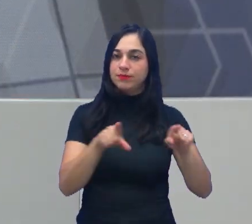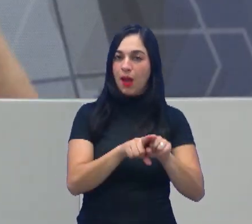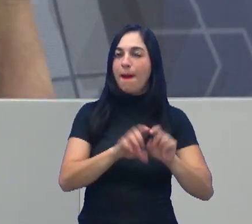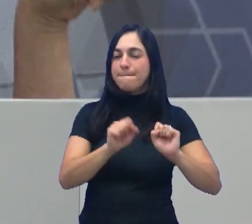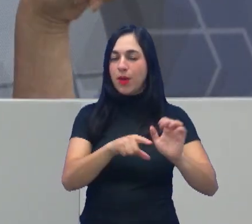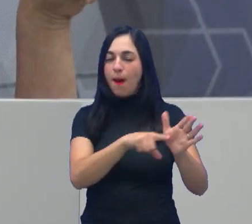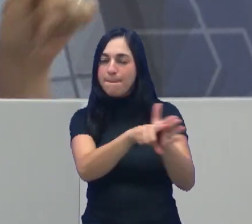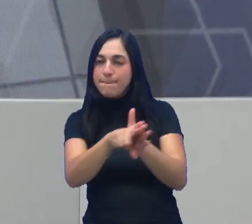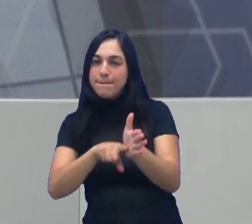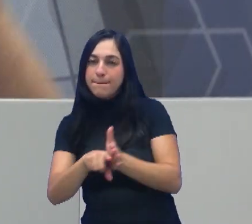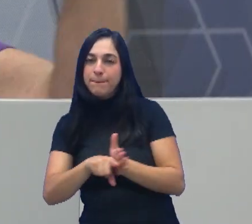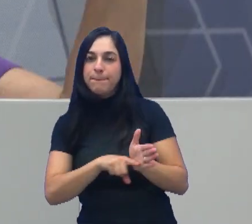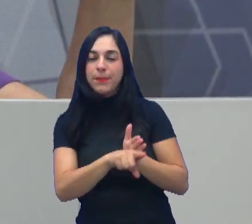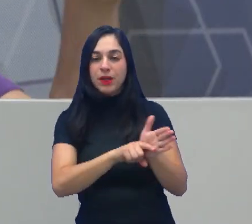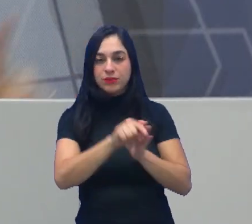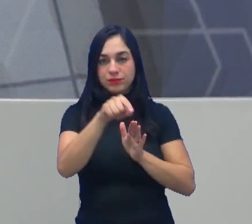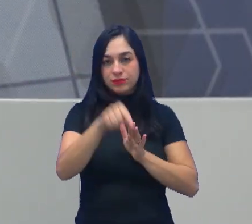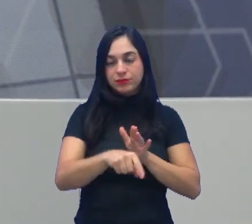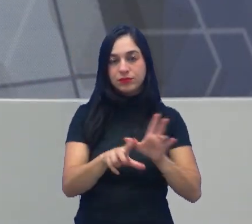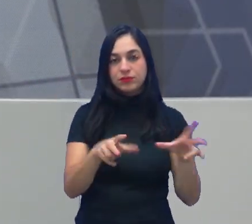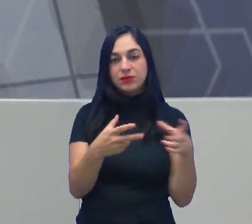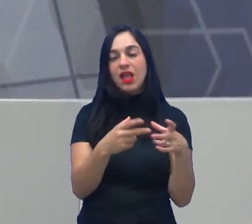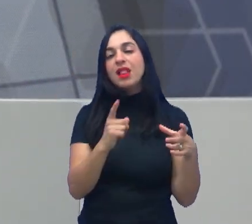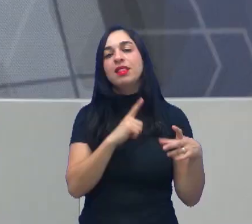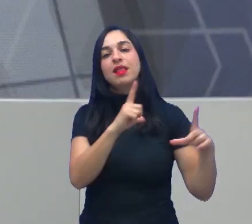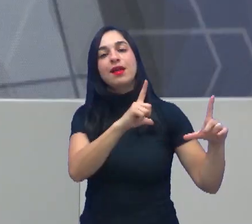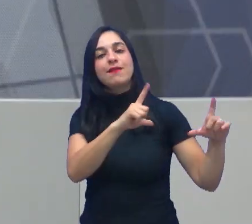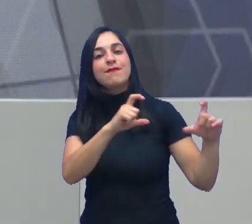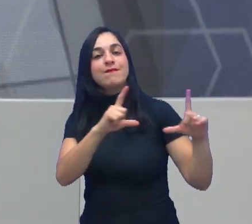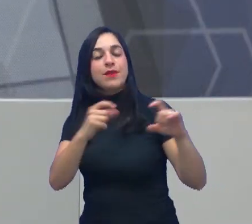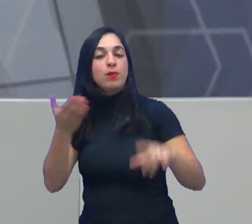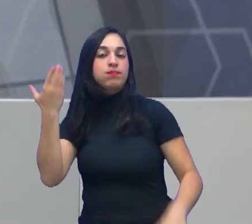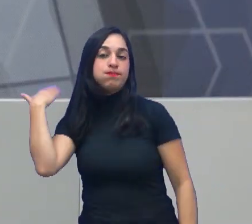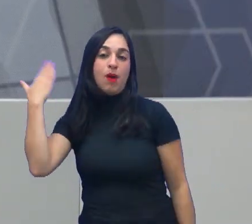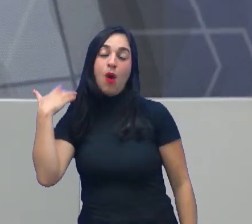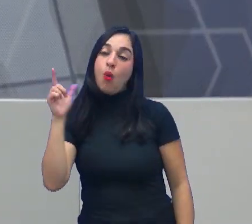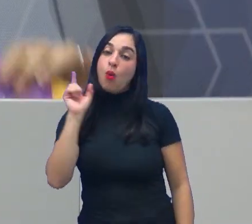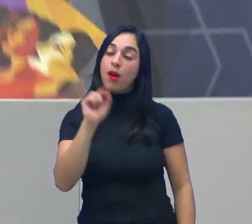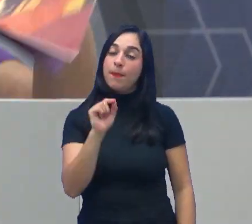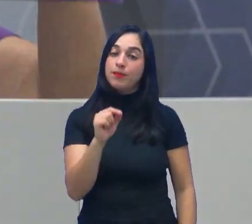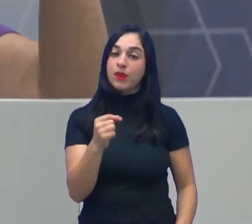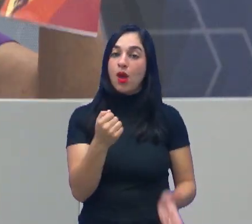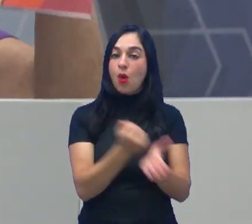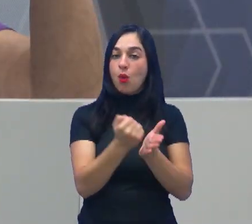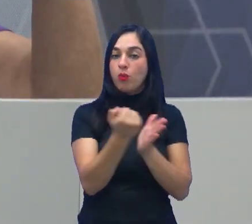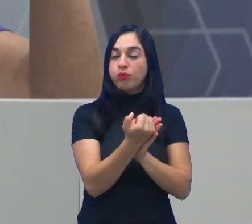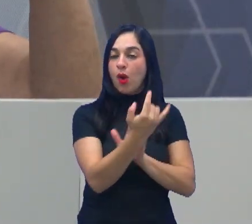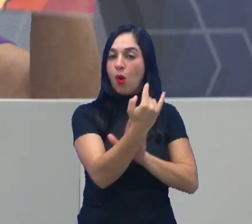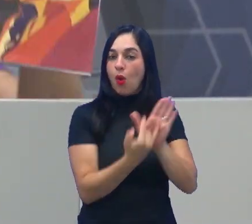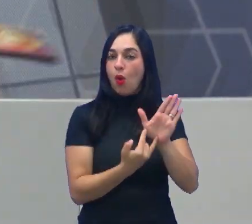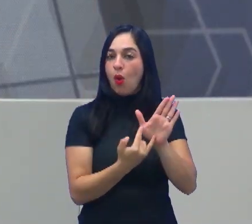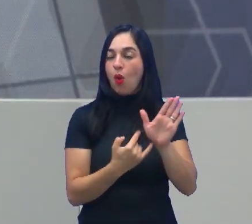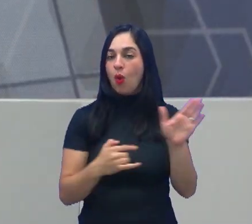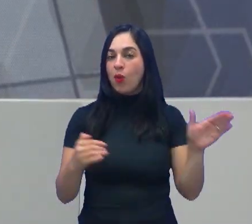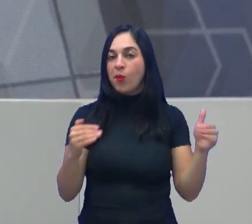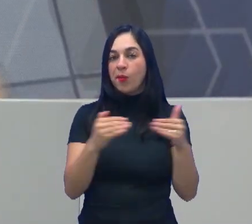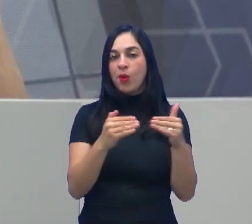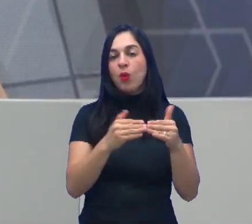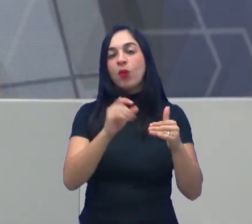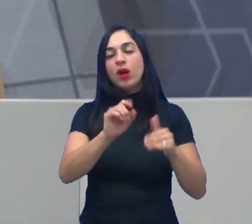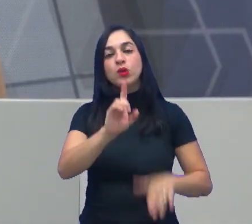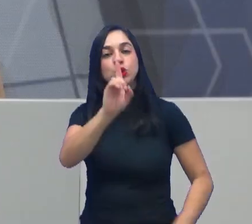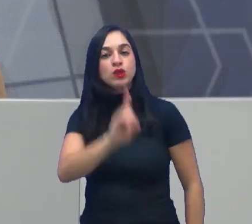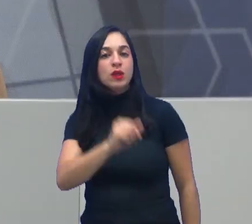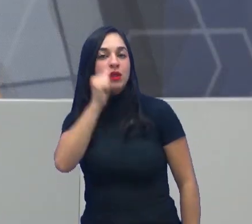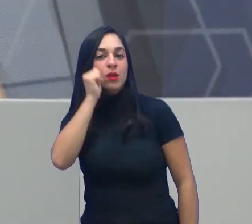anais desta casa, as fotos, um dos acordos era dizer o quê? Nós vamos falar dos direitos das mulheres. Foi